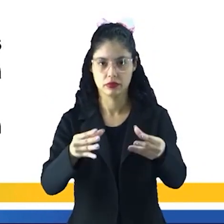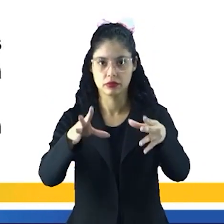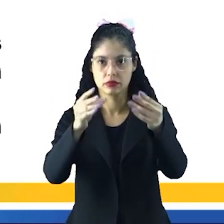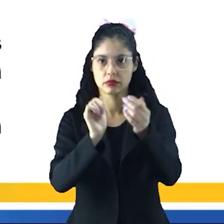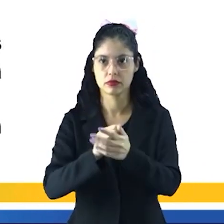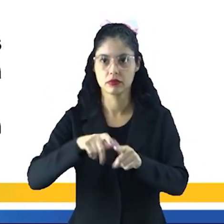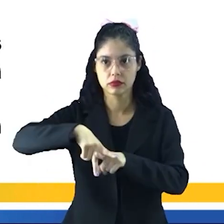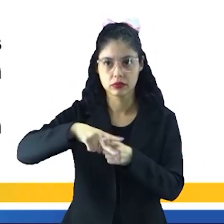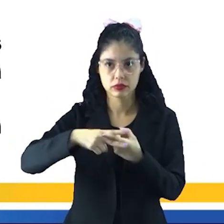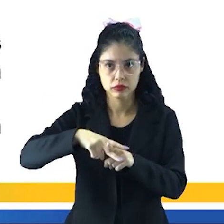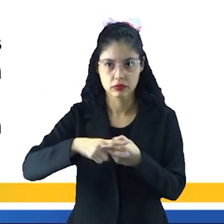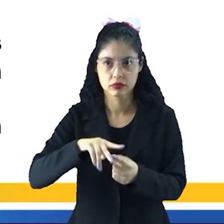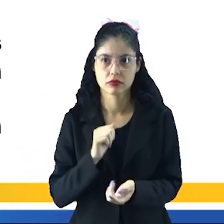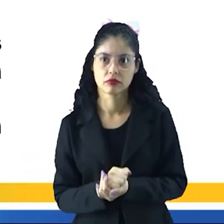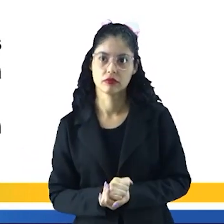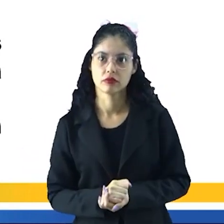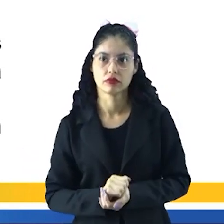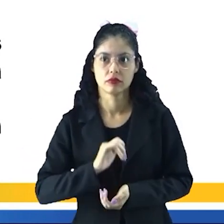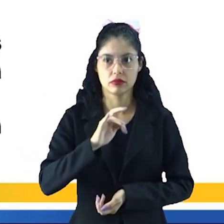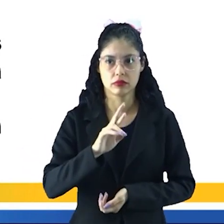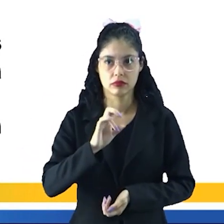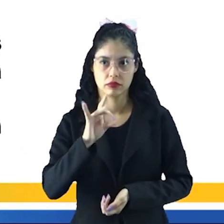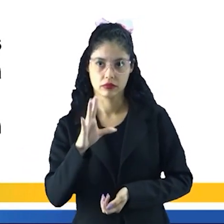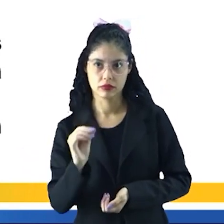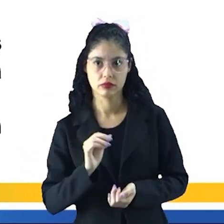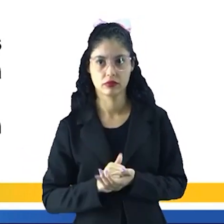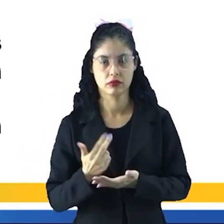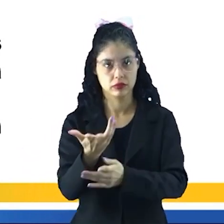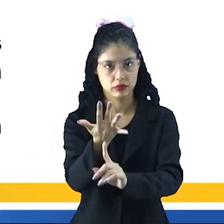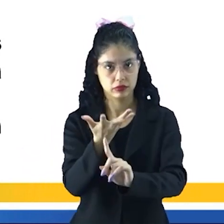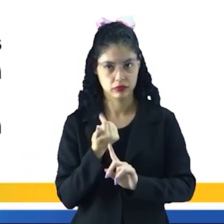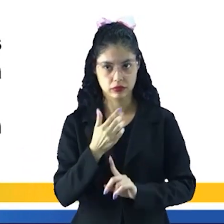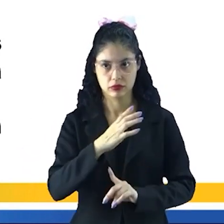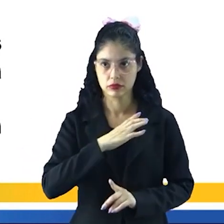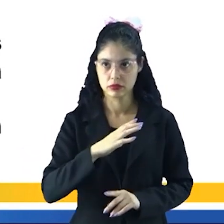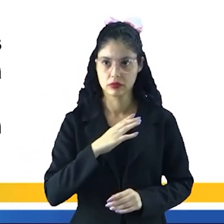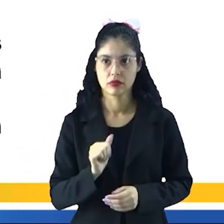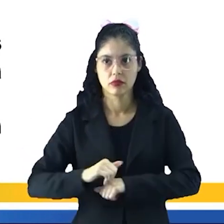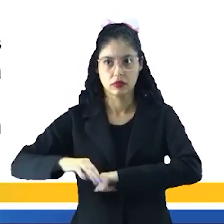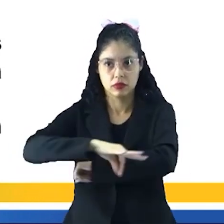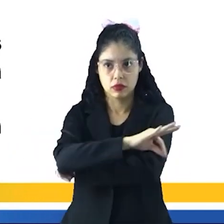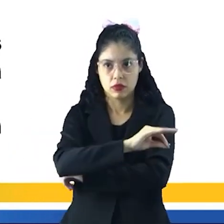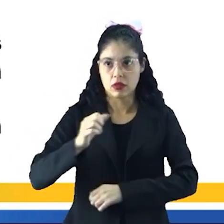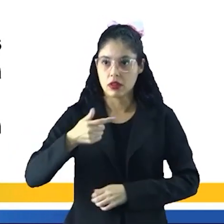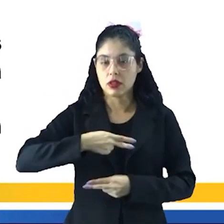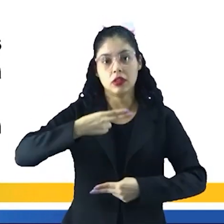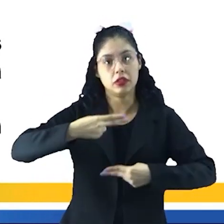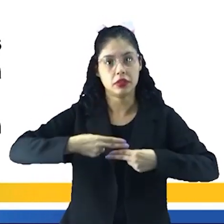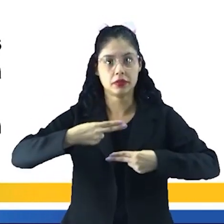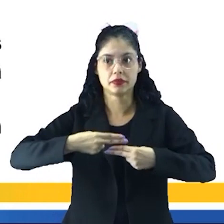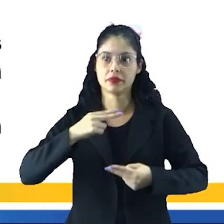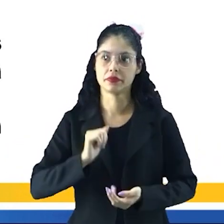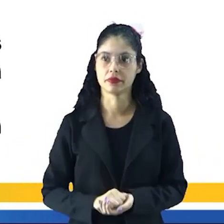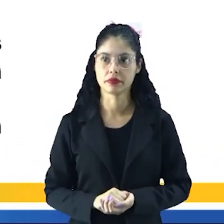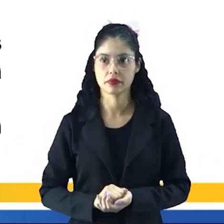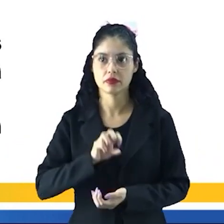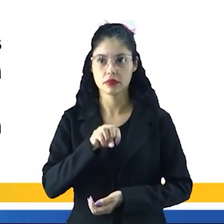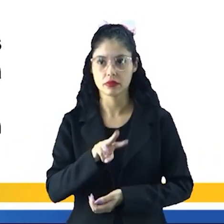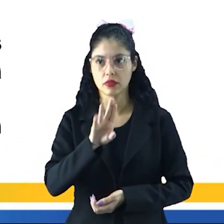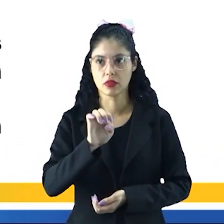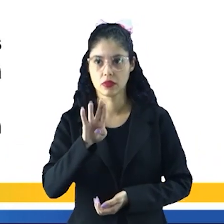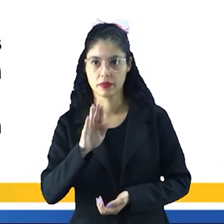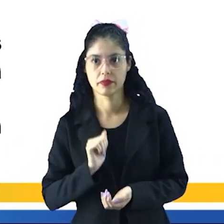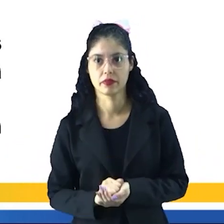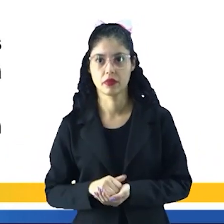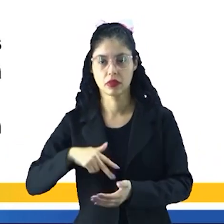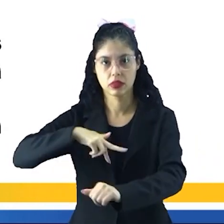a instalação, intervenção, a arte urbana, a arquitetura, a novela, o web design,